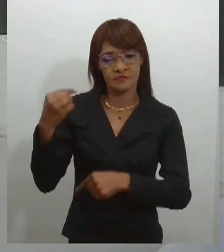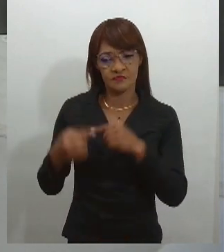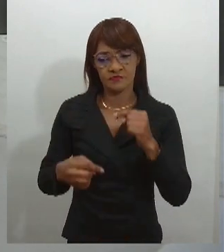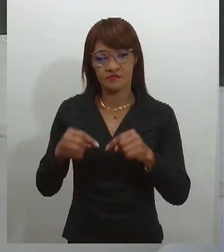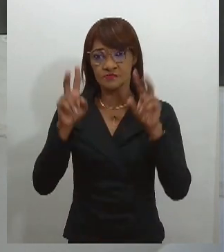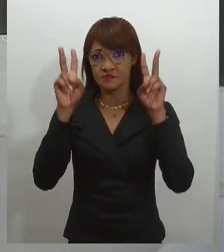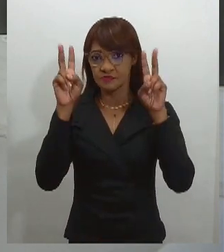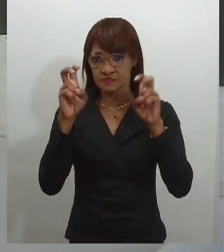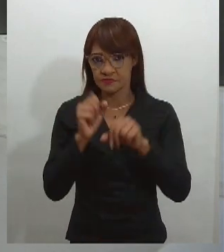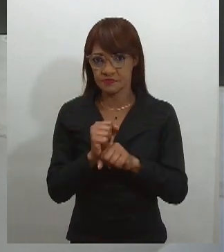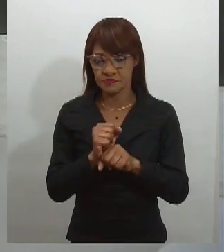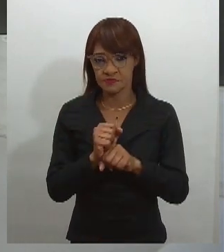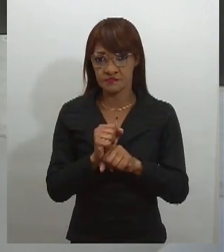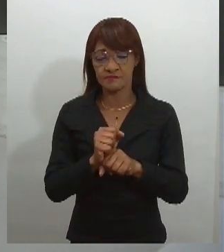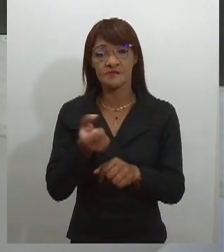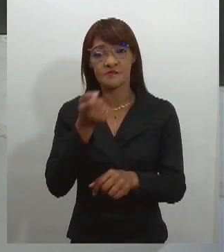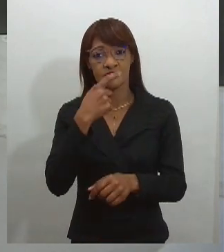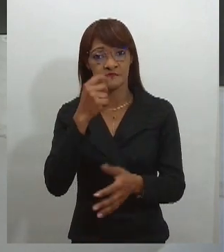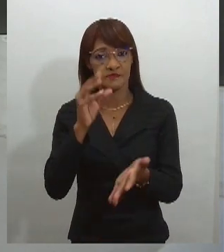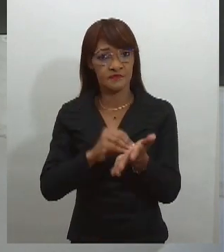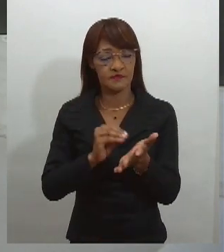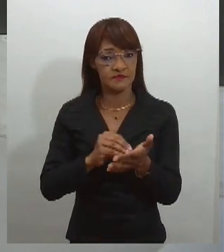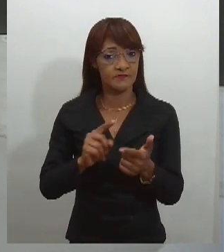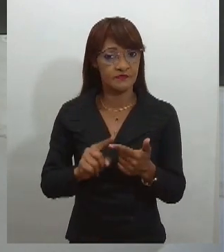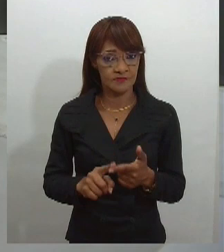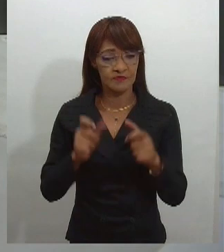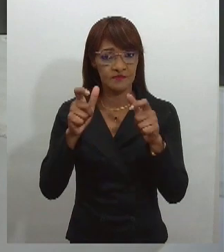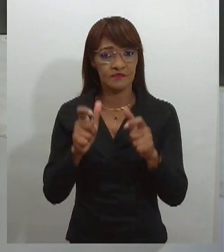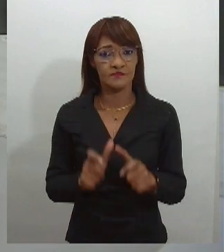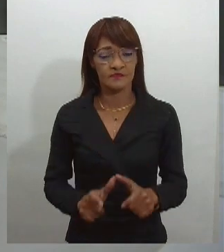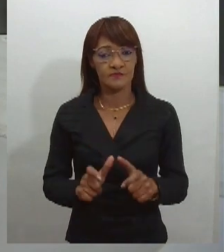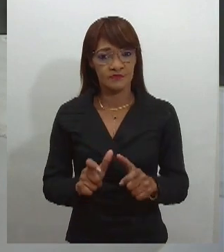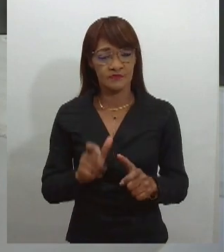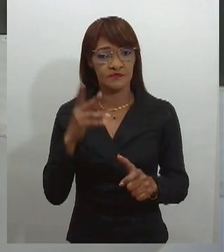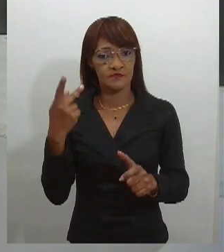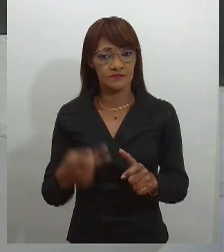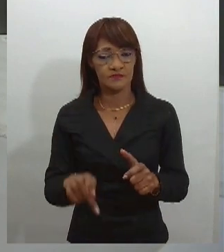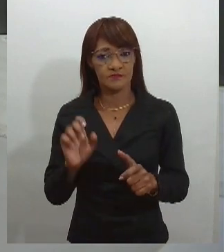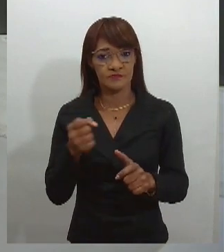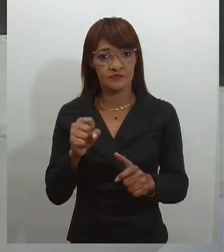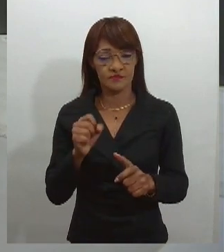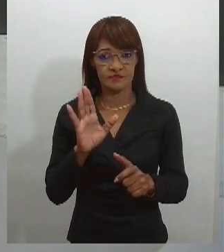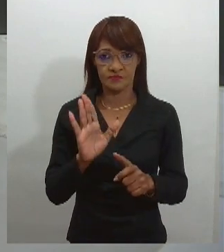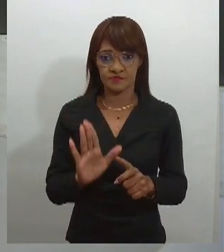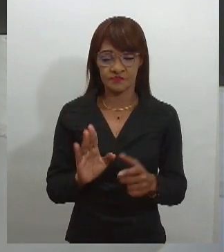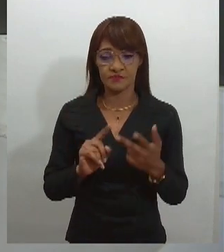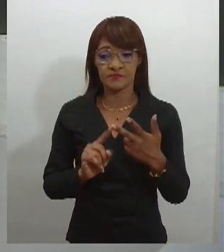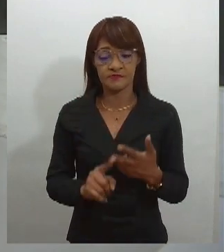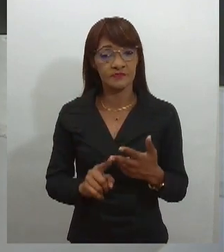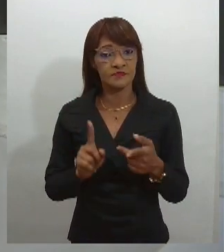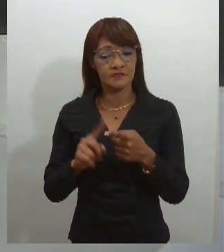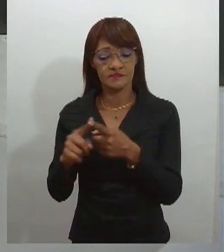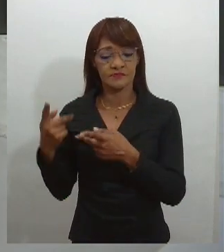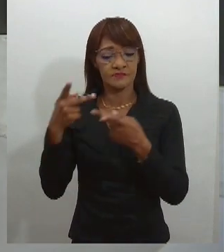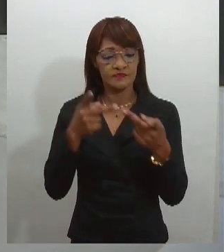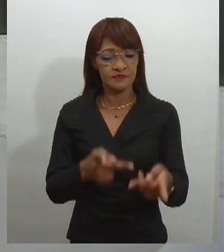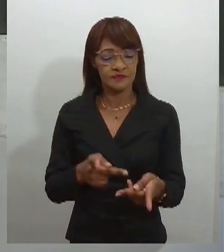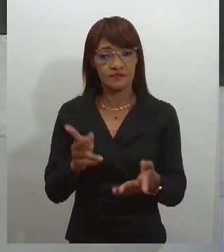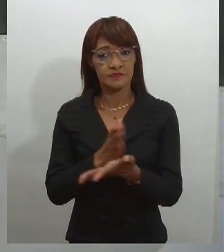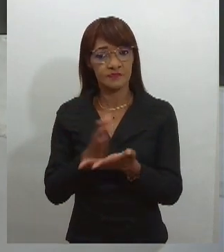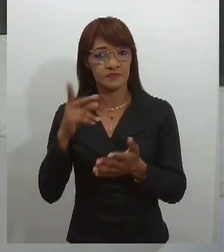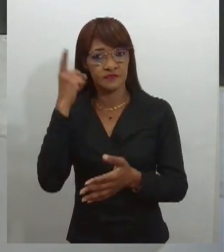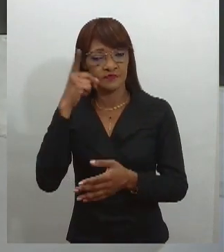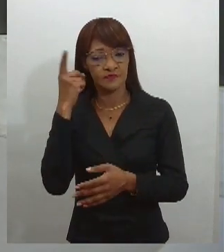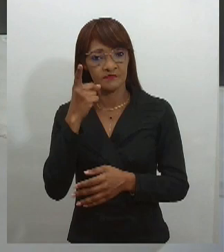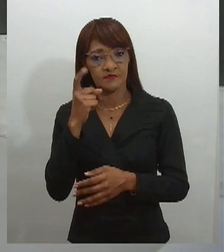de medicamentos no Centro de Atenção à Saúde de Sergipe e uma visita de parlamentares ao Hospital Regional de Nossa Senhora